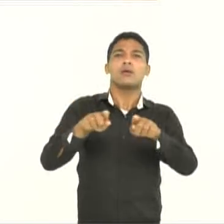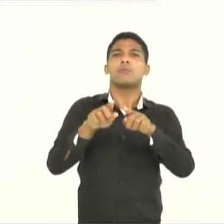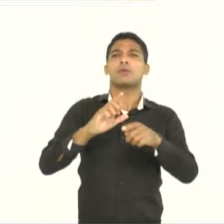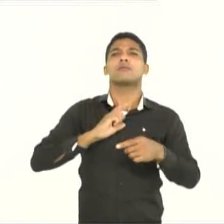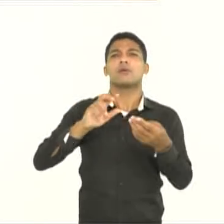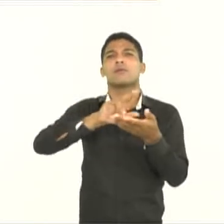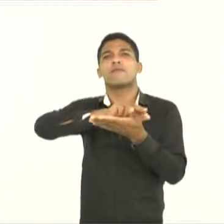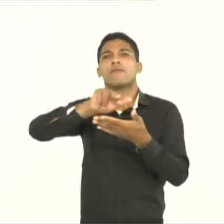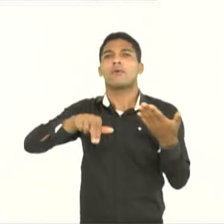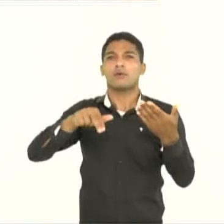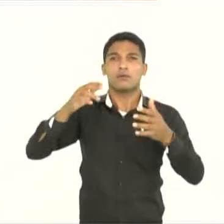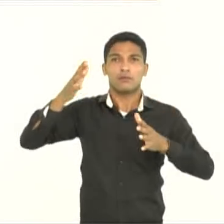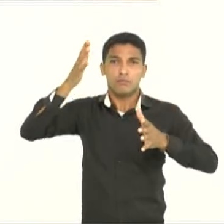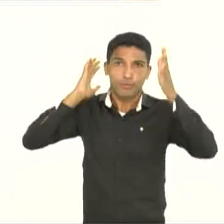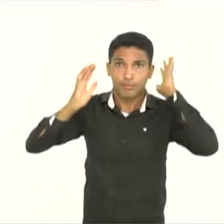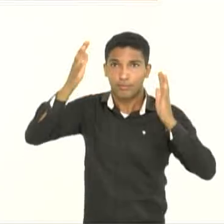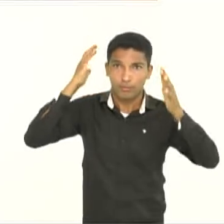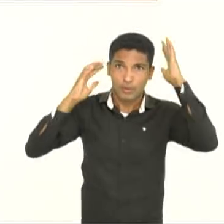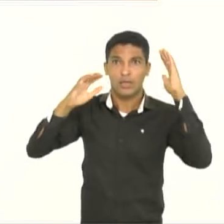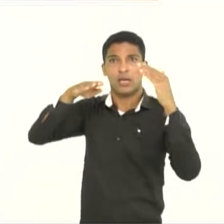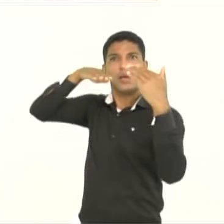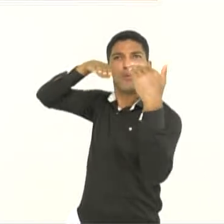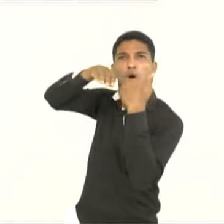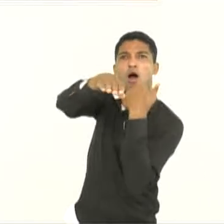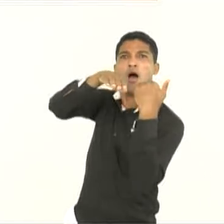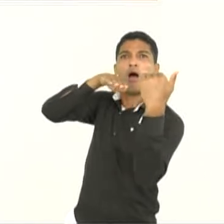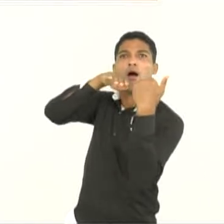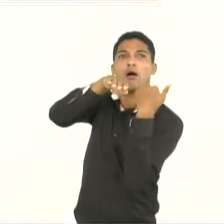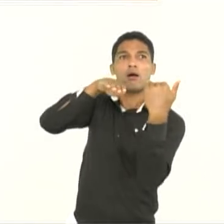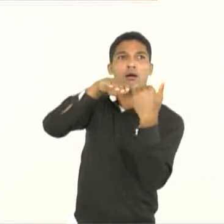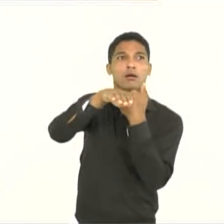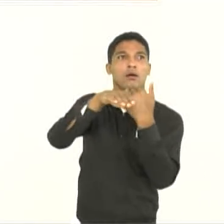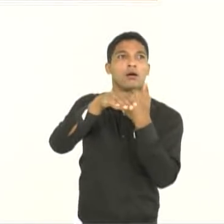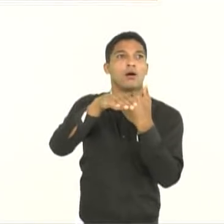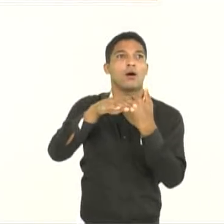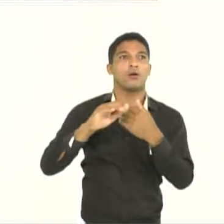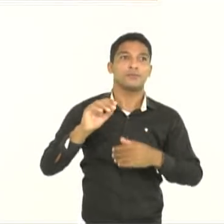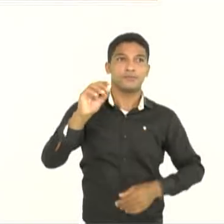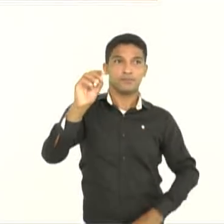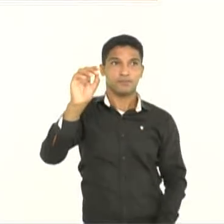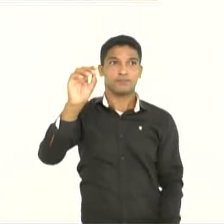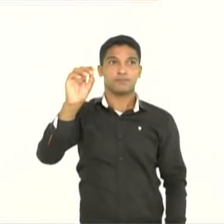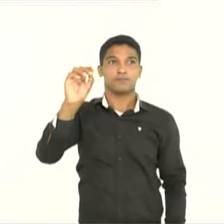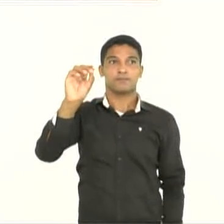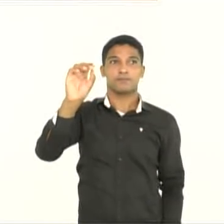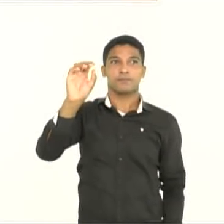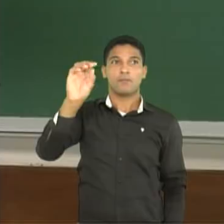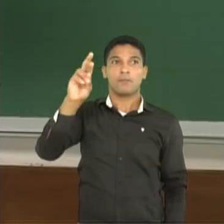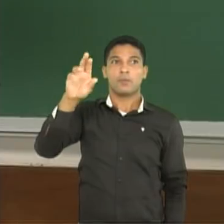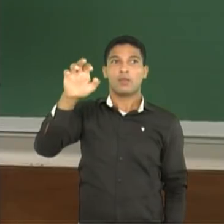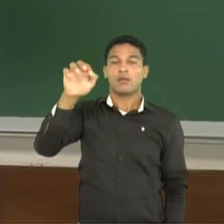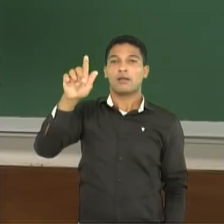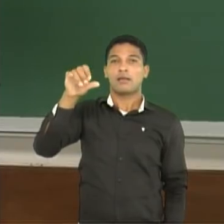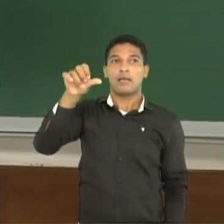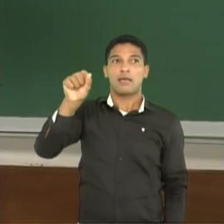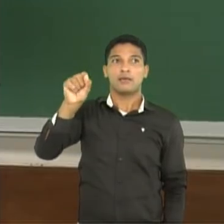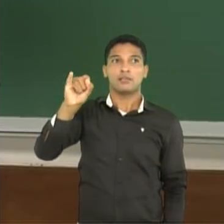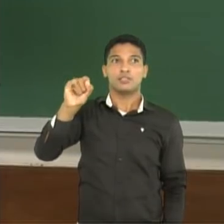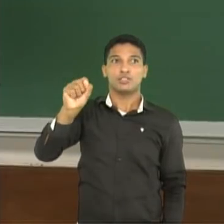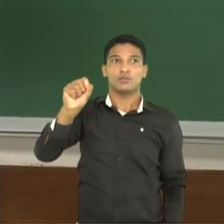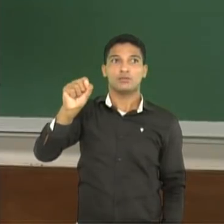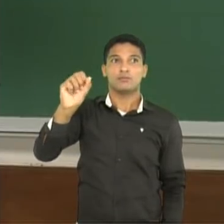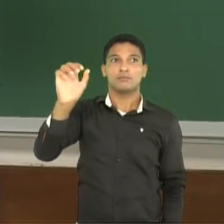que liga São Paulo e Rio Grande do Sul né? Então, ligando desde o Rio Grande do Sul até São Paulo, se